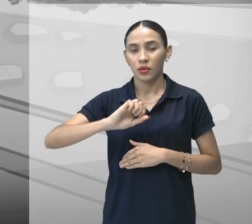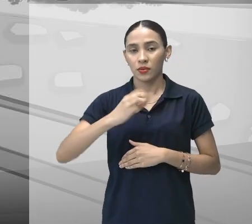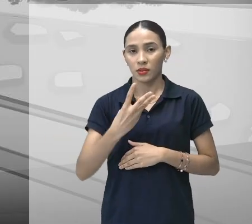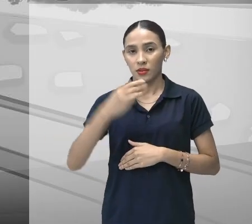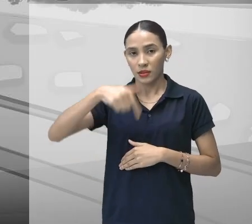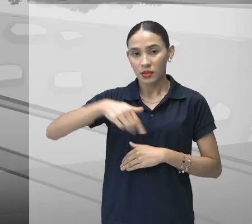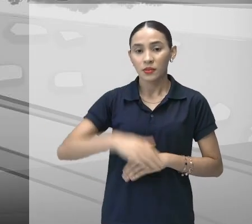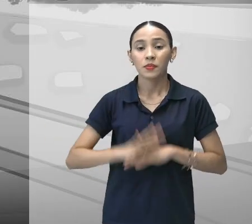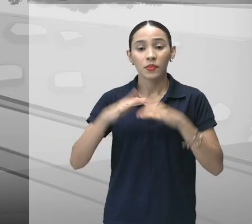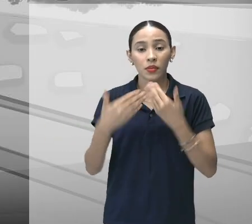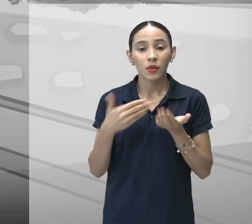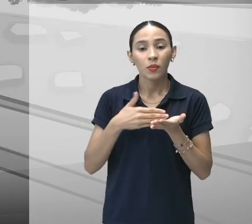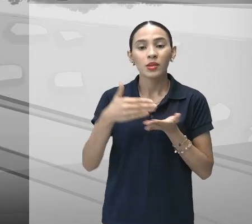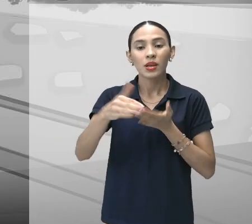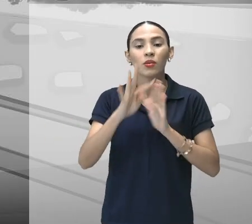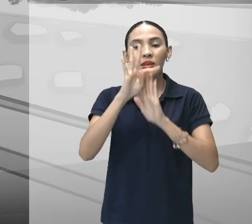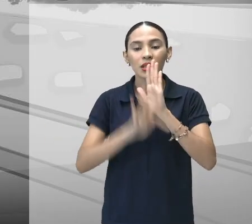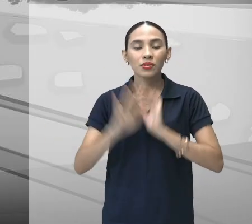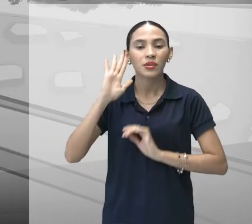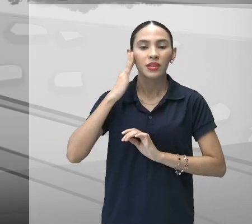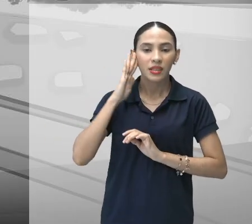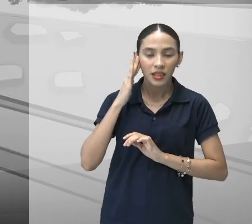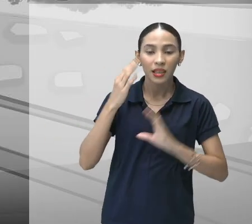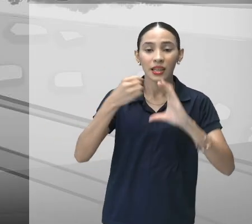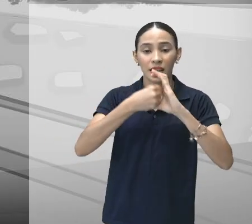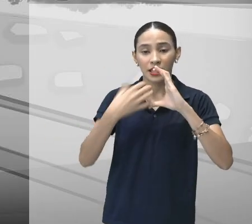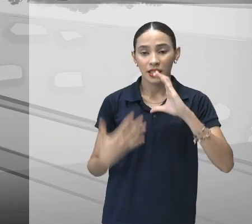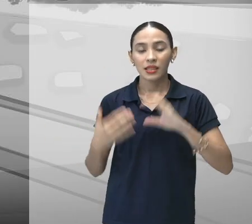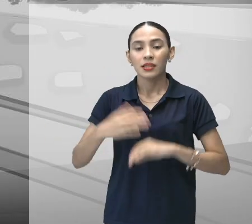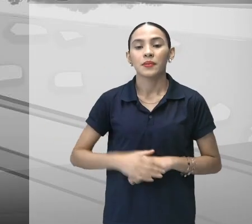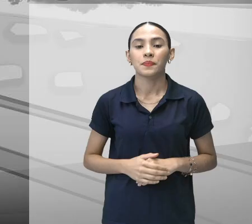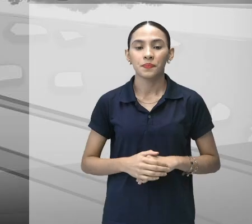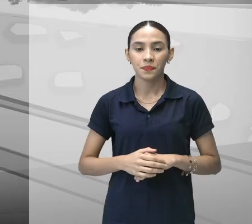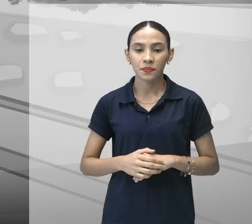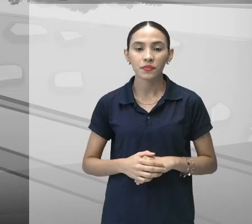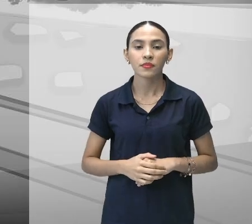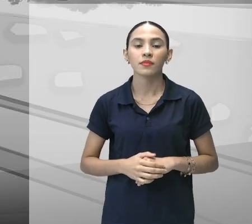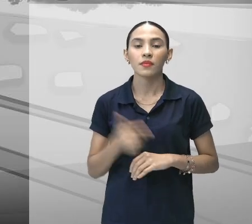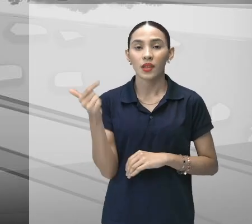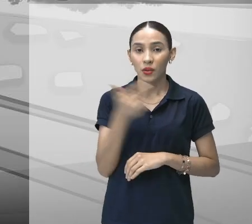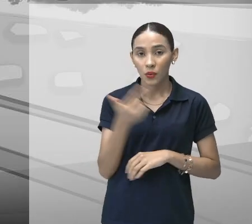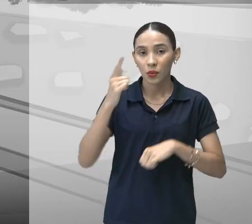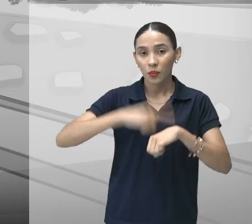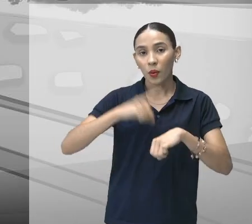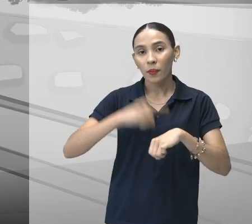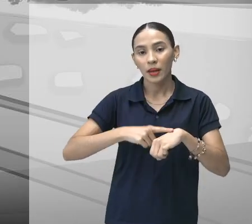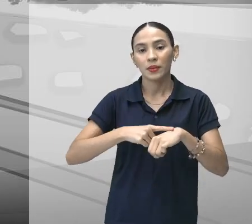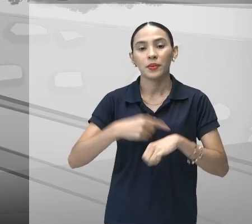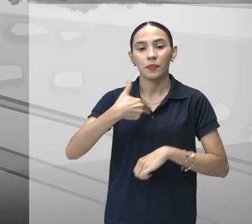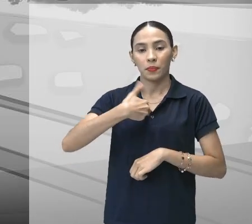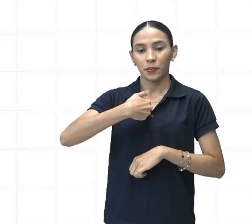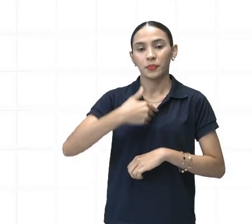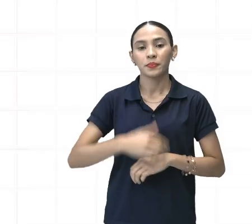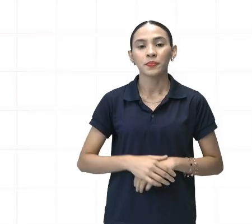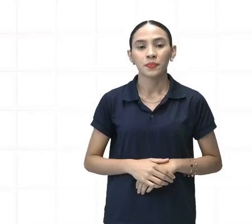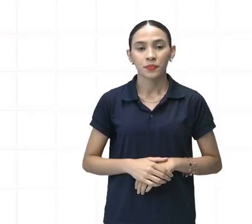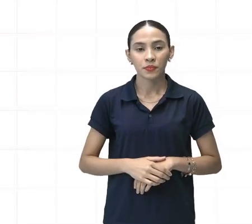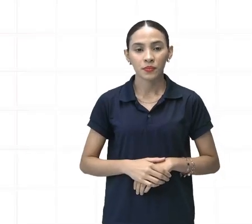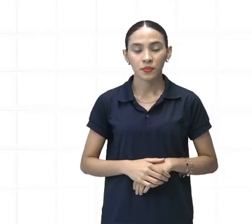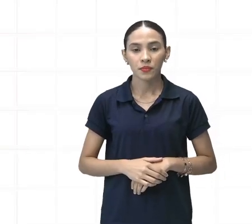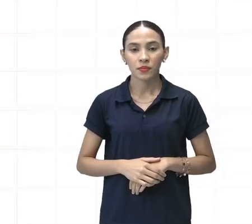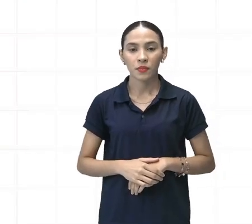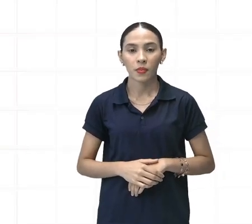ao texto, então, entender algumas características desse segundo momento do governo Vargas. Vamos adiante com o